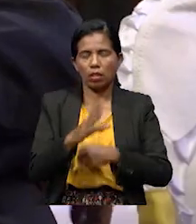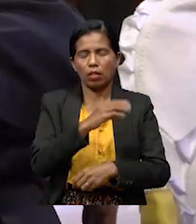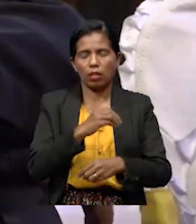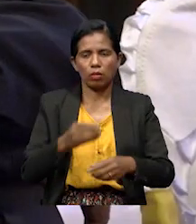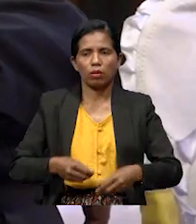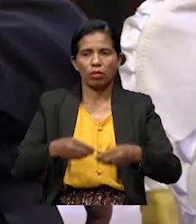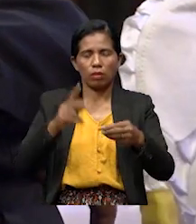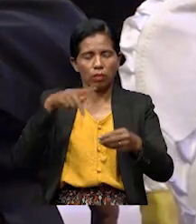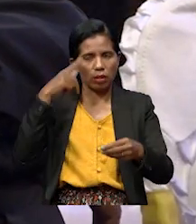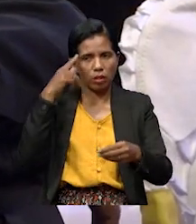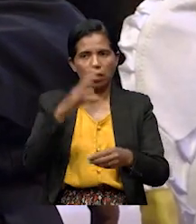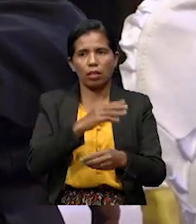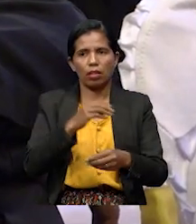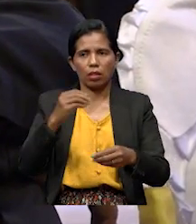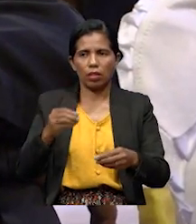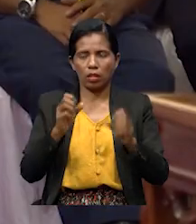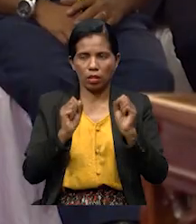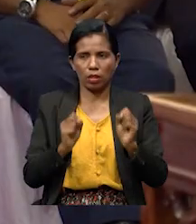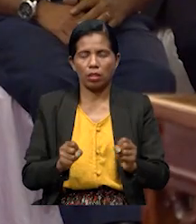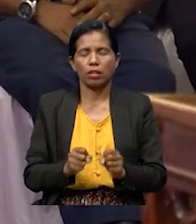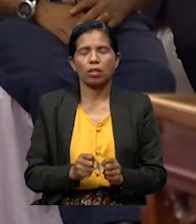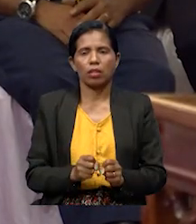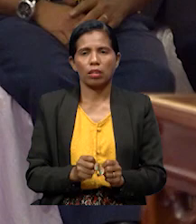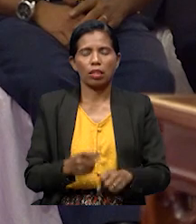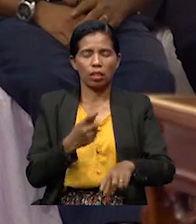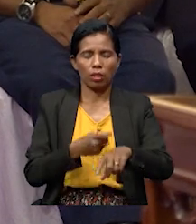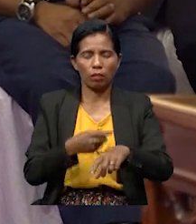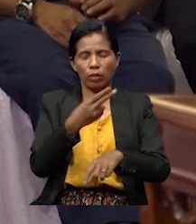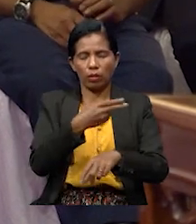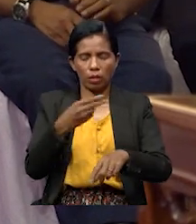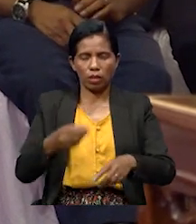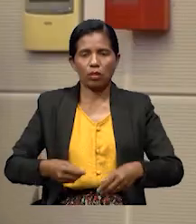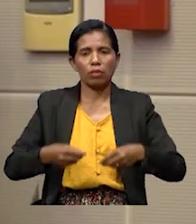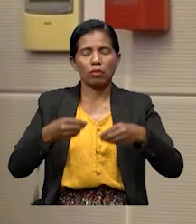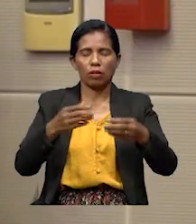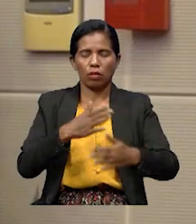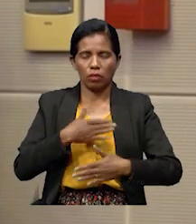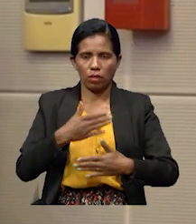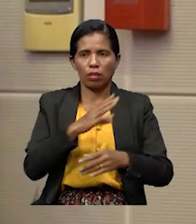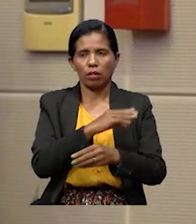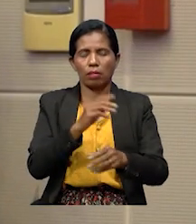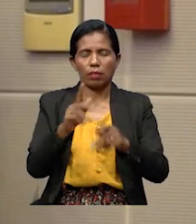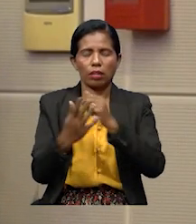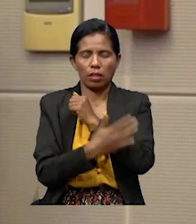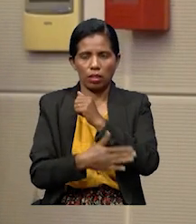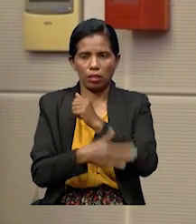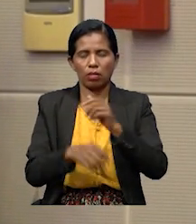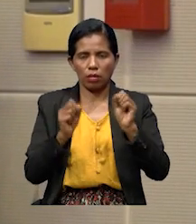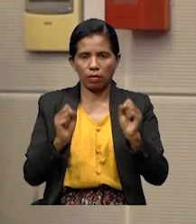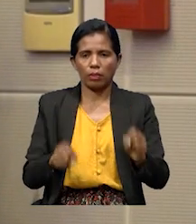colonial portuguesa, quer a que se seguiu durante a ocupação indonésia, privilegiavam a concepção da terra como pertença do